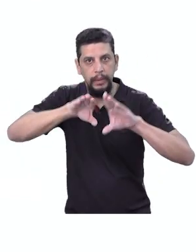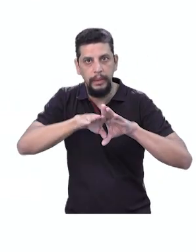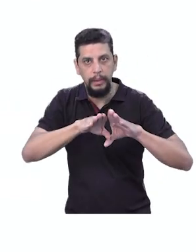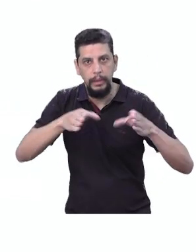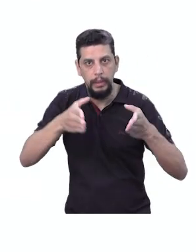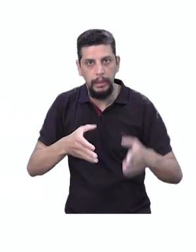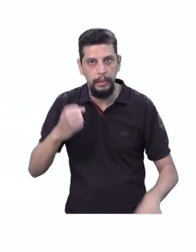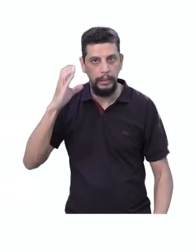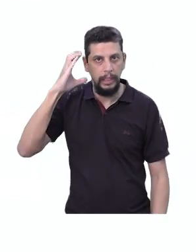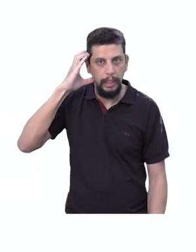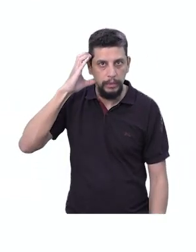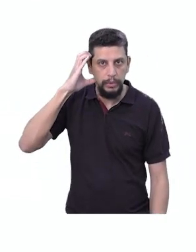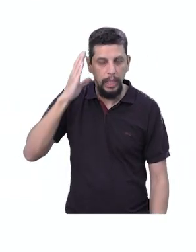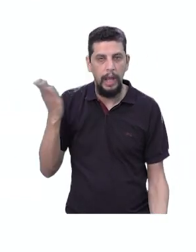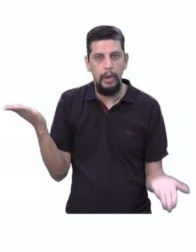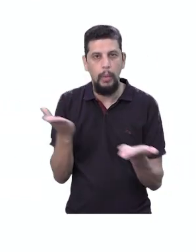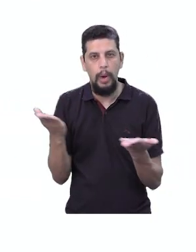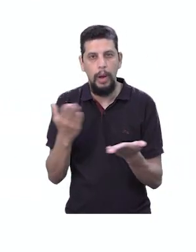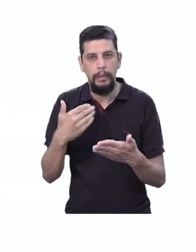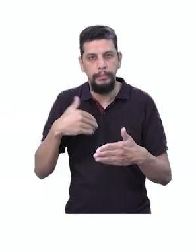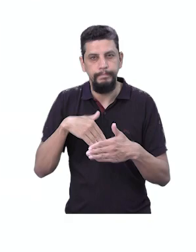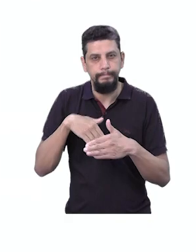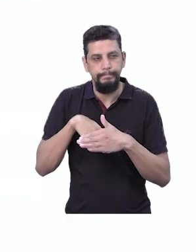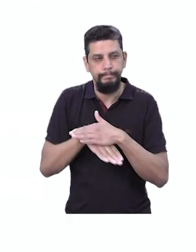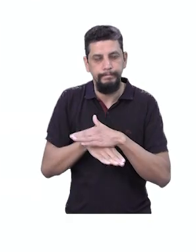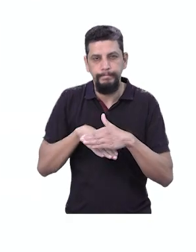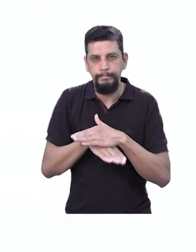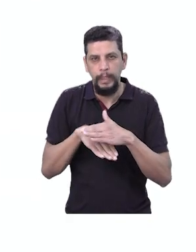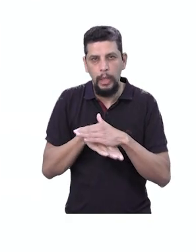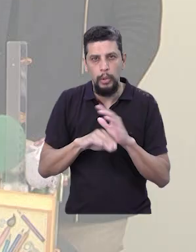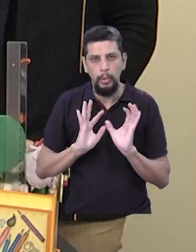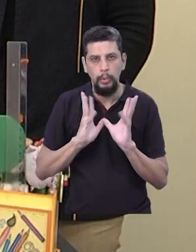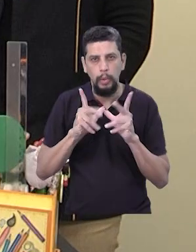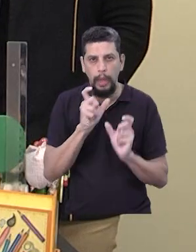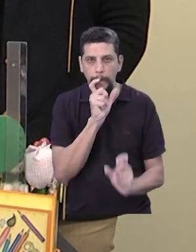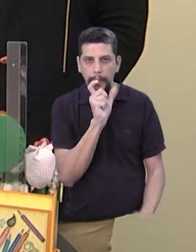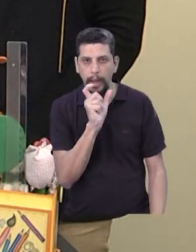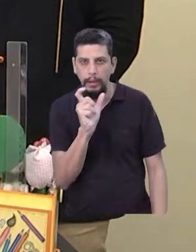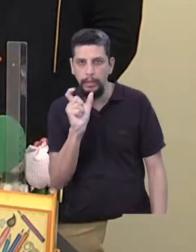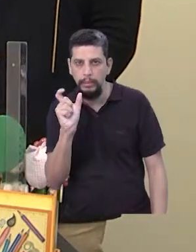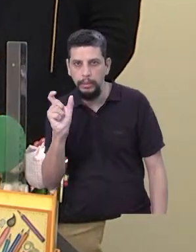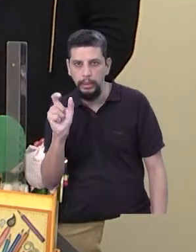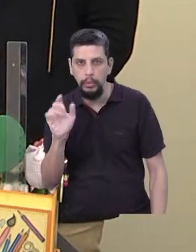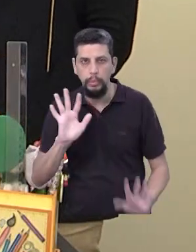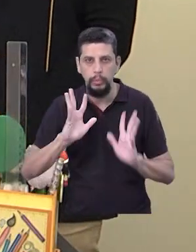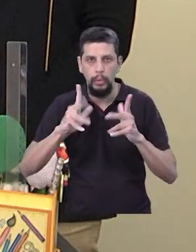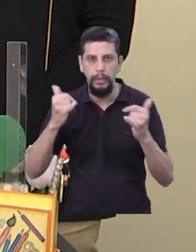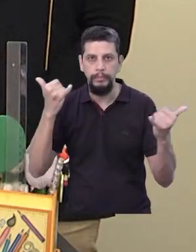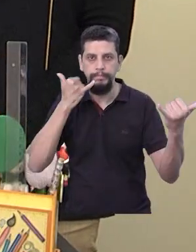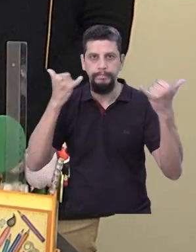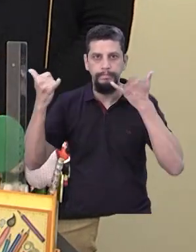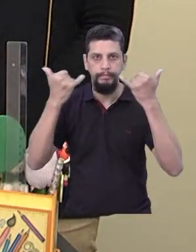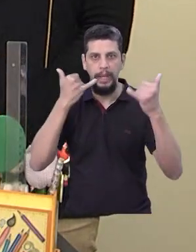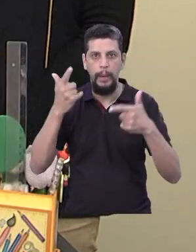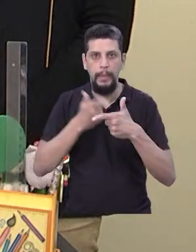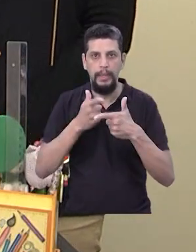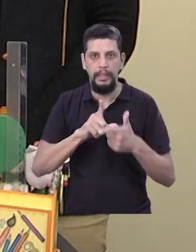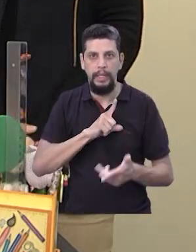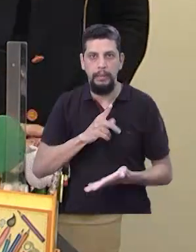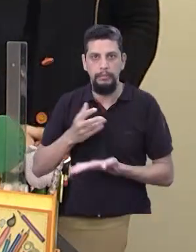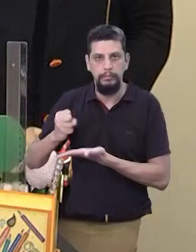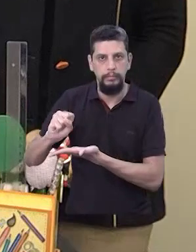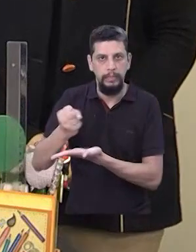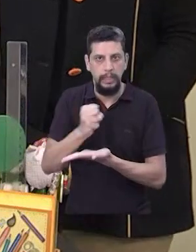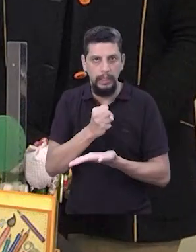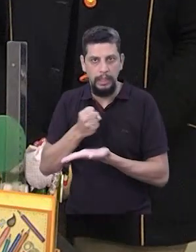TV. Então, agora, vamos guardar bem certinho todas essas palavras e todas essas informações, porque nós temos